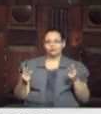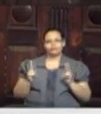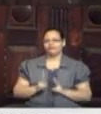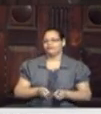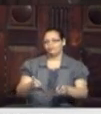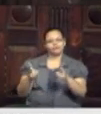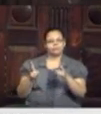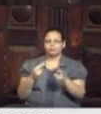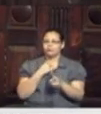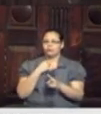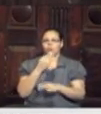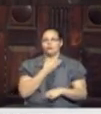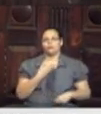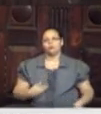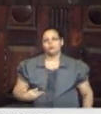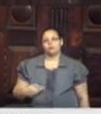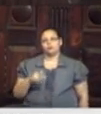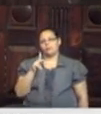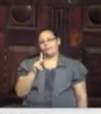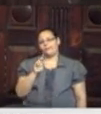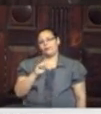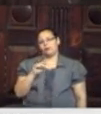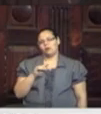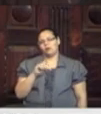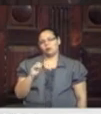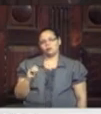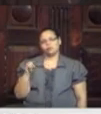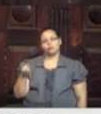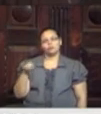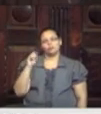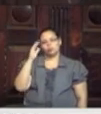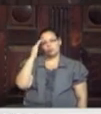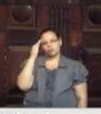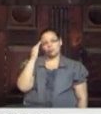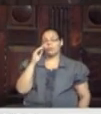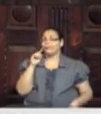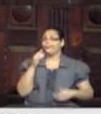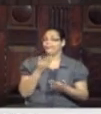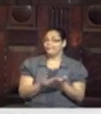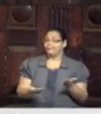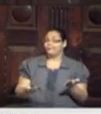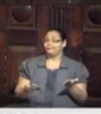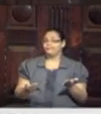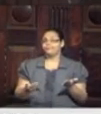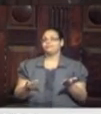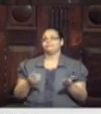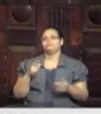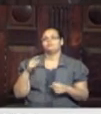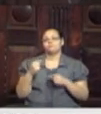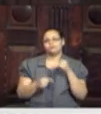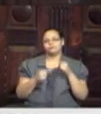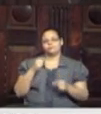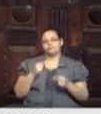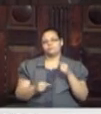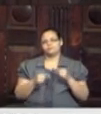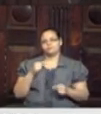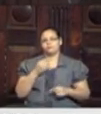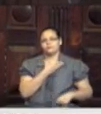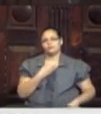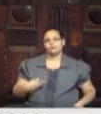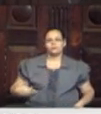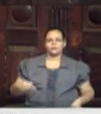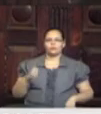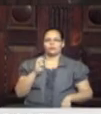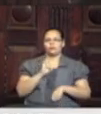continuar. Governador Pezão já vem perdendo ou já perdeu as condições políticas para governar